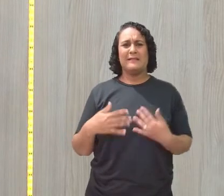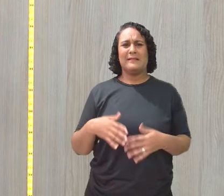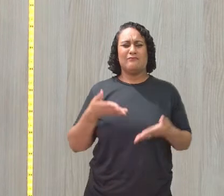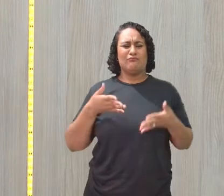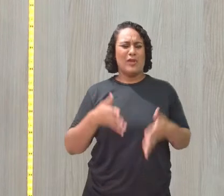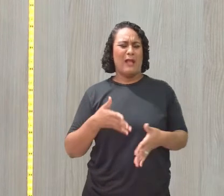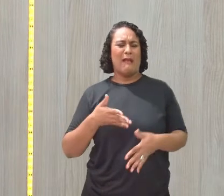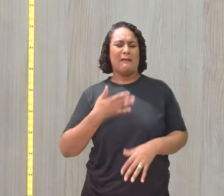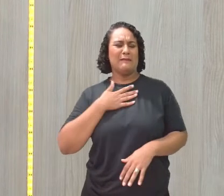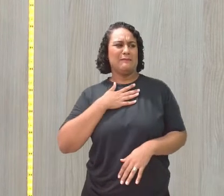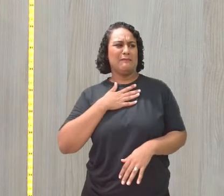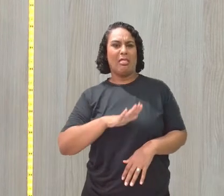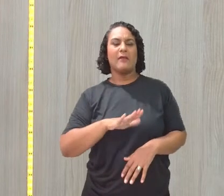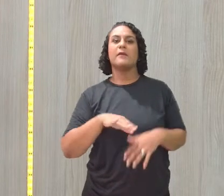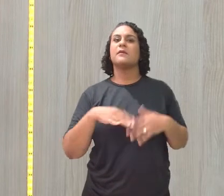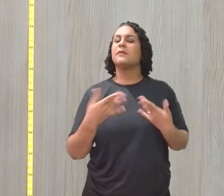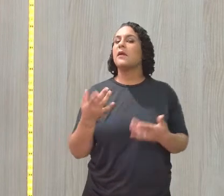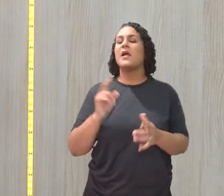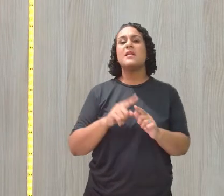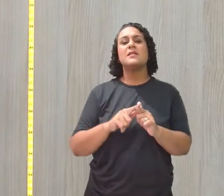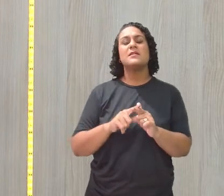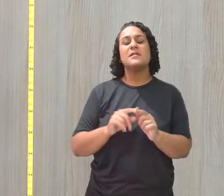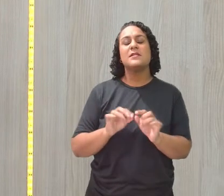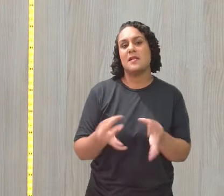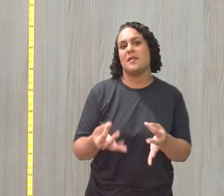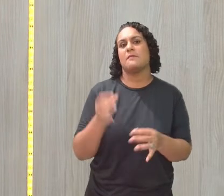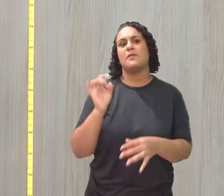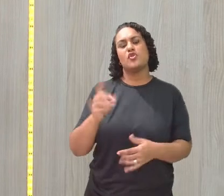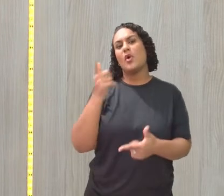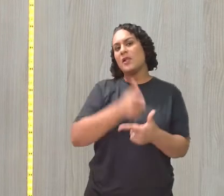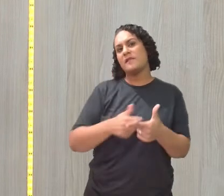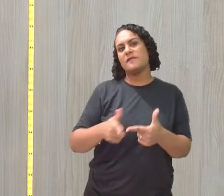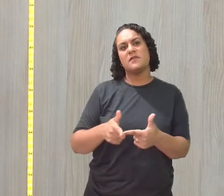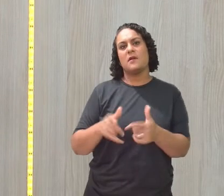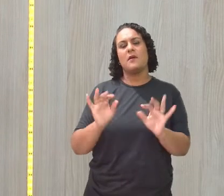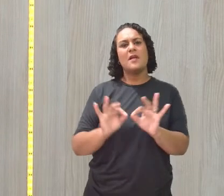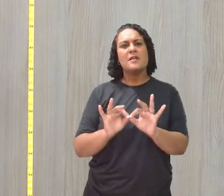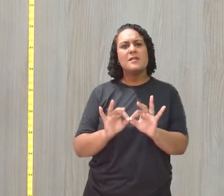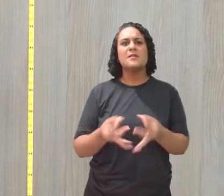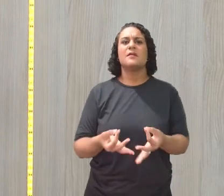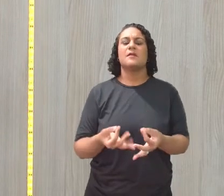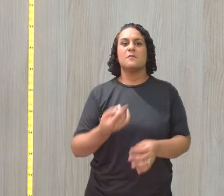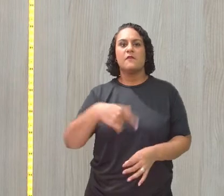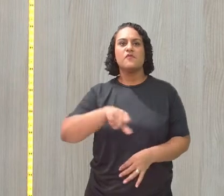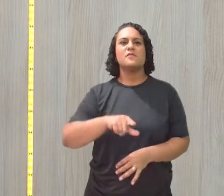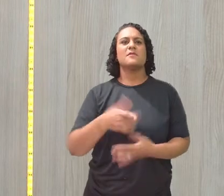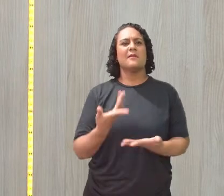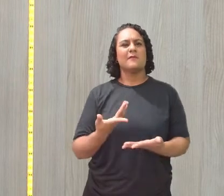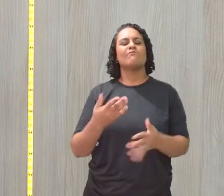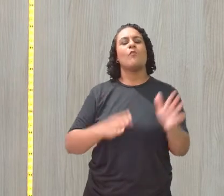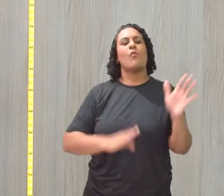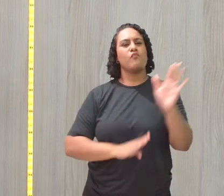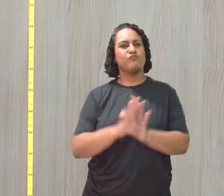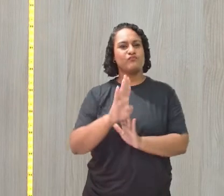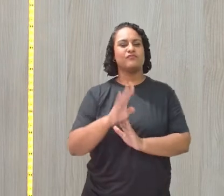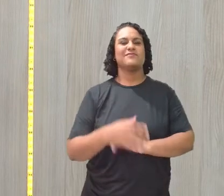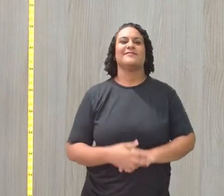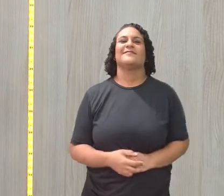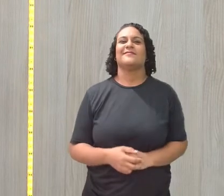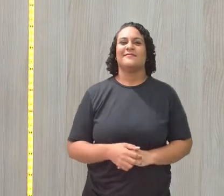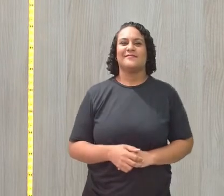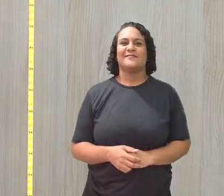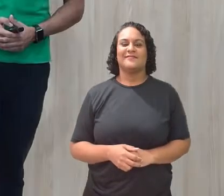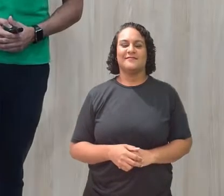uma simples divisão. Então é simples, encare como simples que você vai ter sucesso, tá bom? Vamos lá,